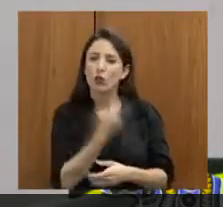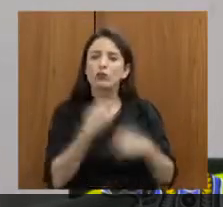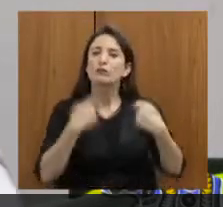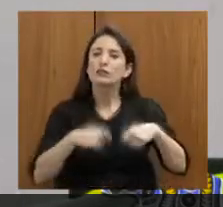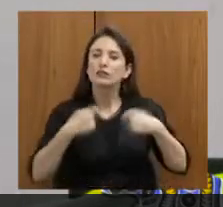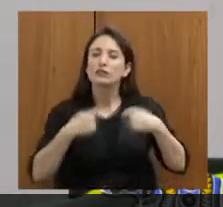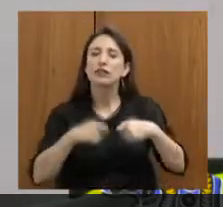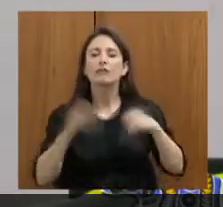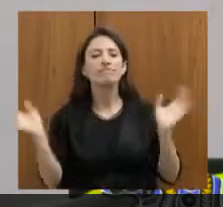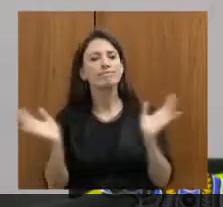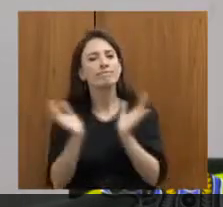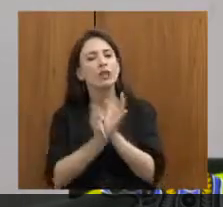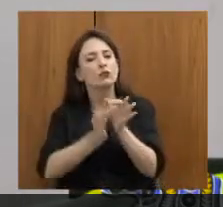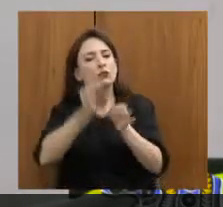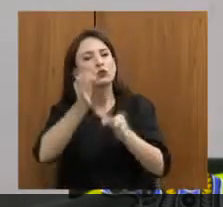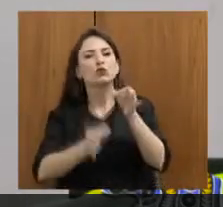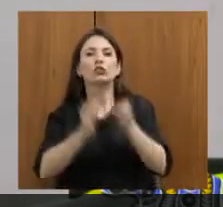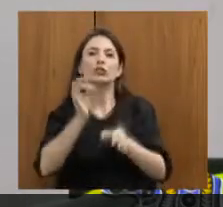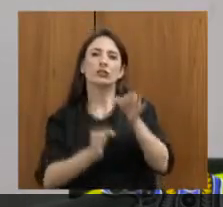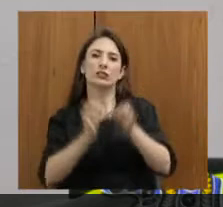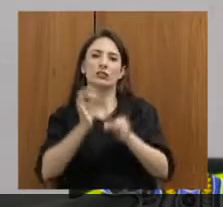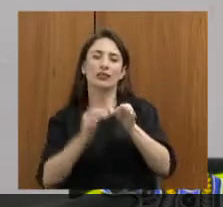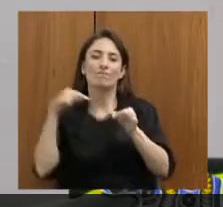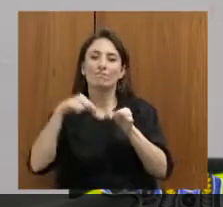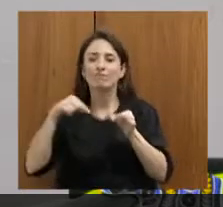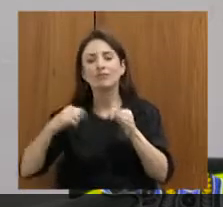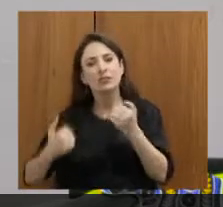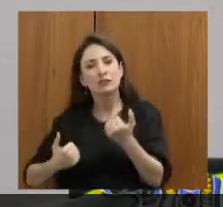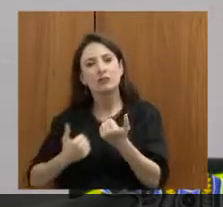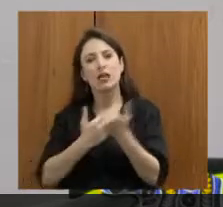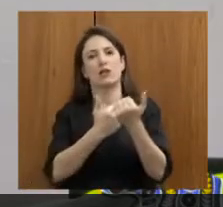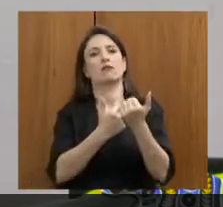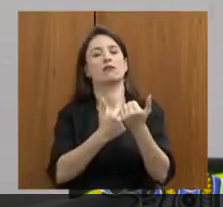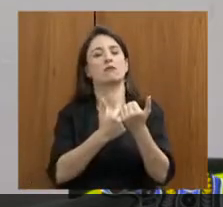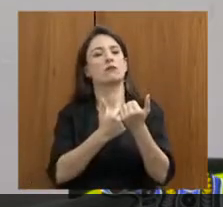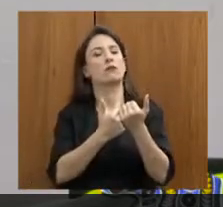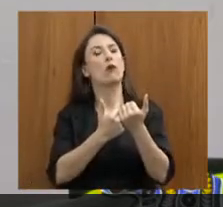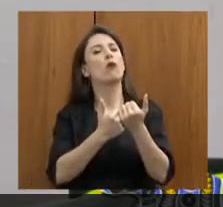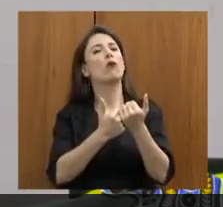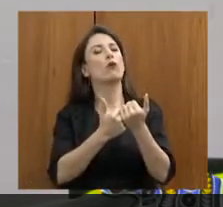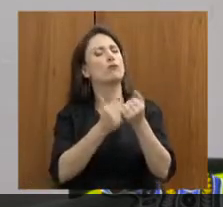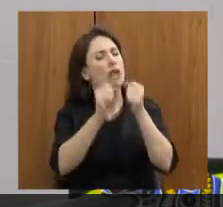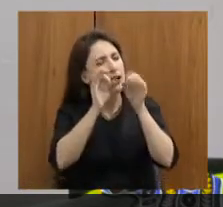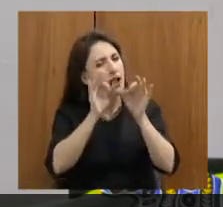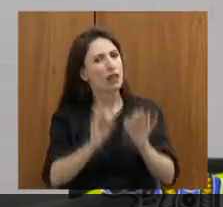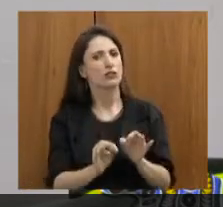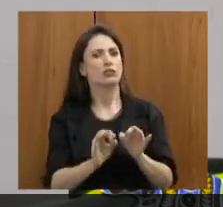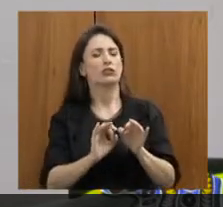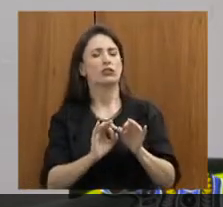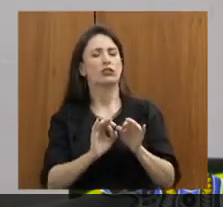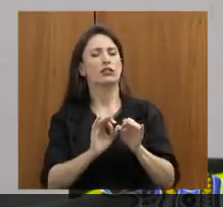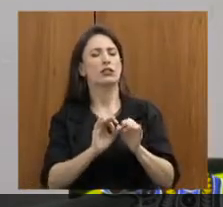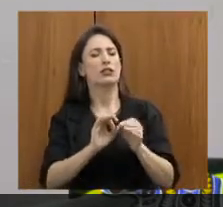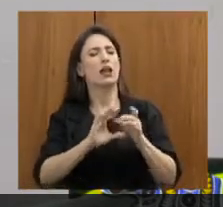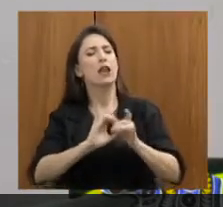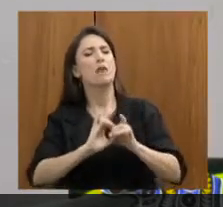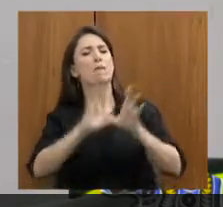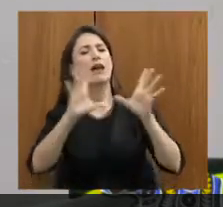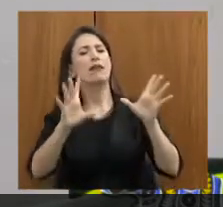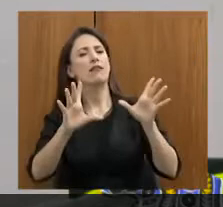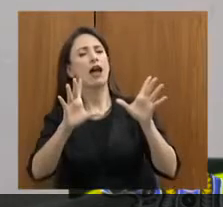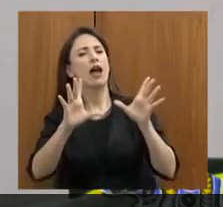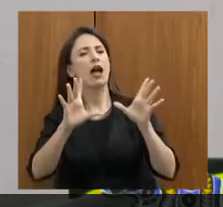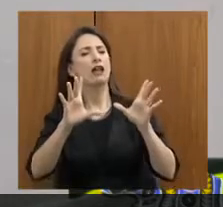sistema de justiça para garantir que a liberdade religiosa é defendido